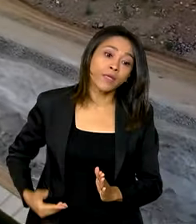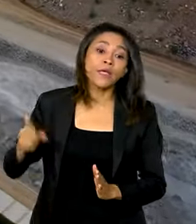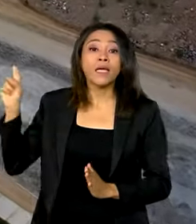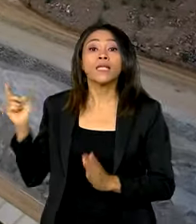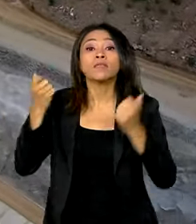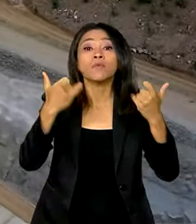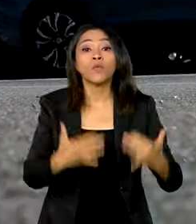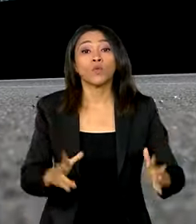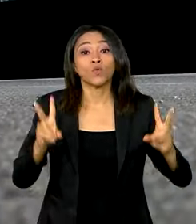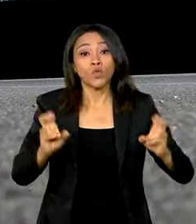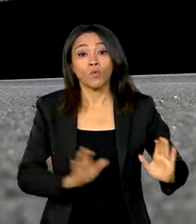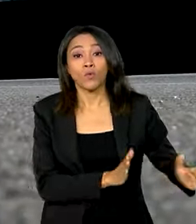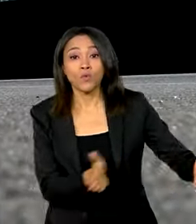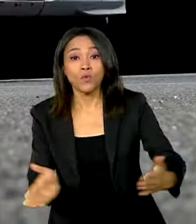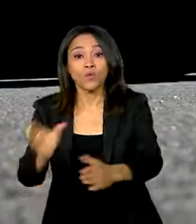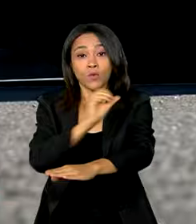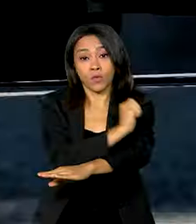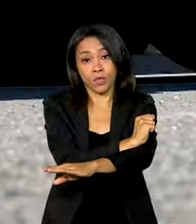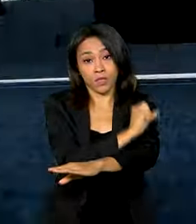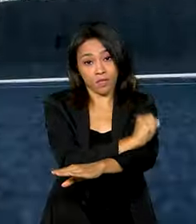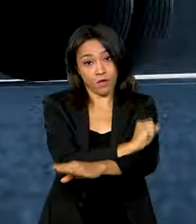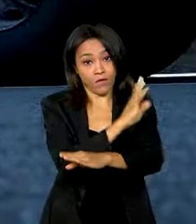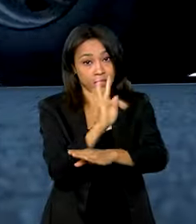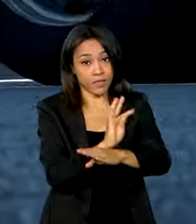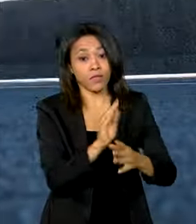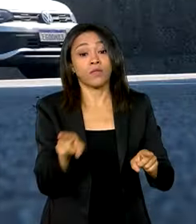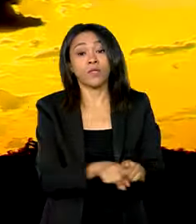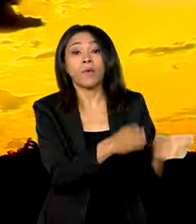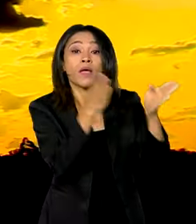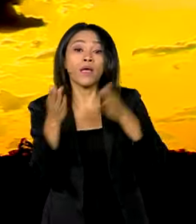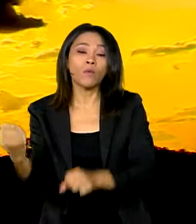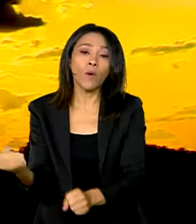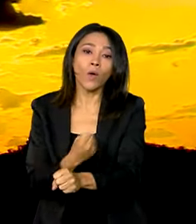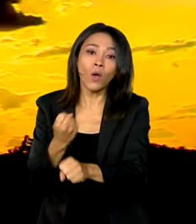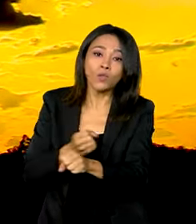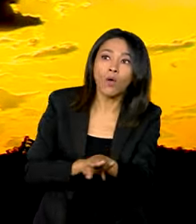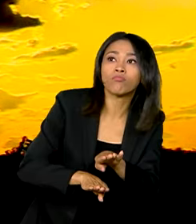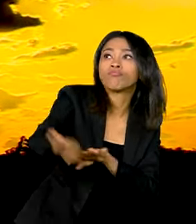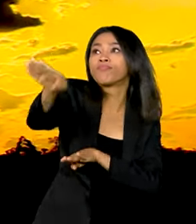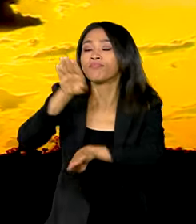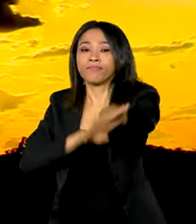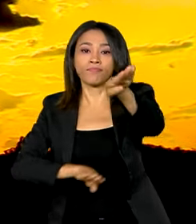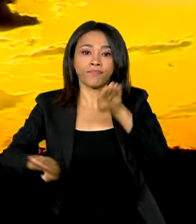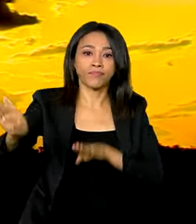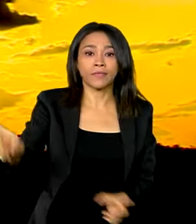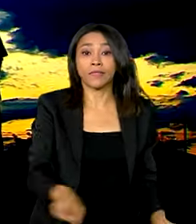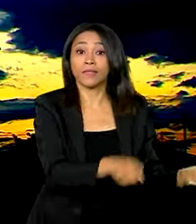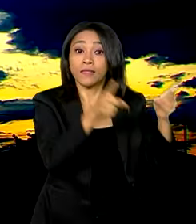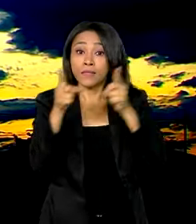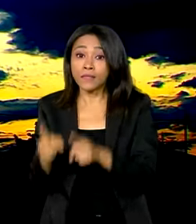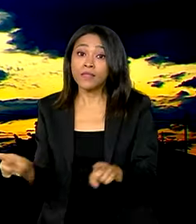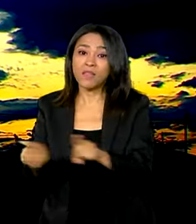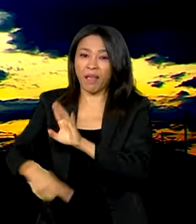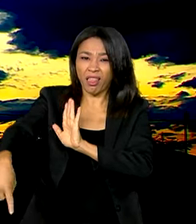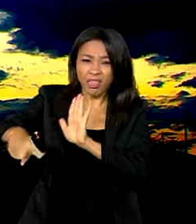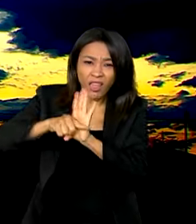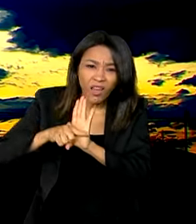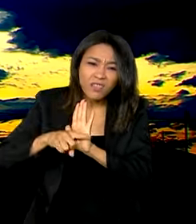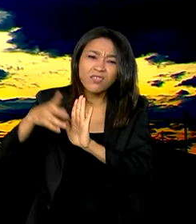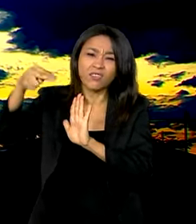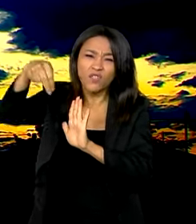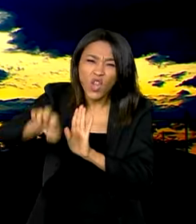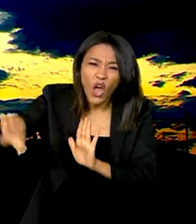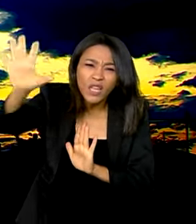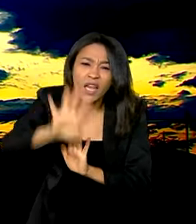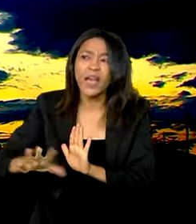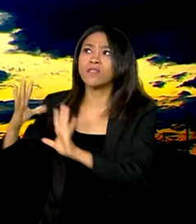São Francisco, das rodovias federais construídas e dos índices negativos que o Nordeste